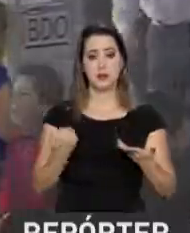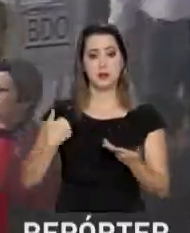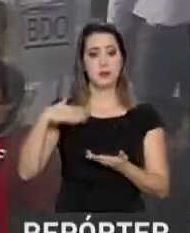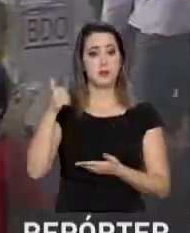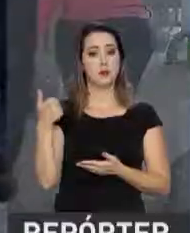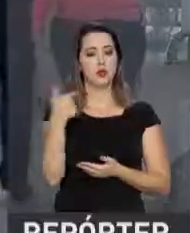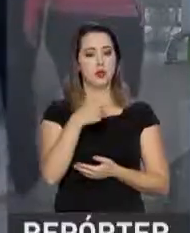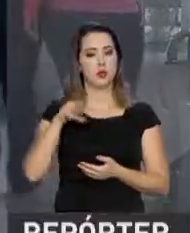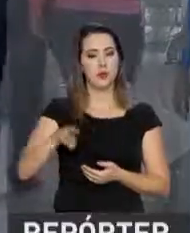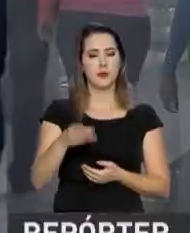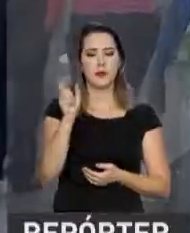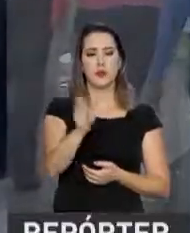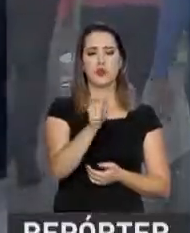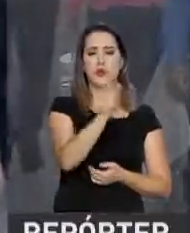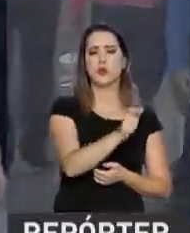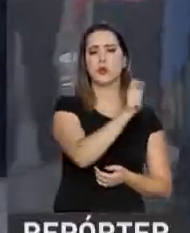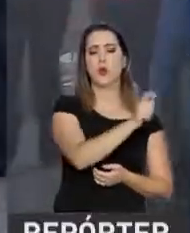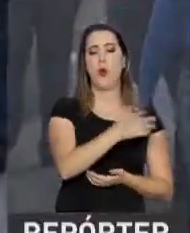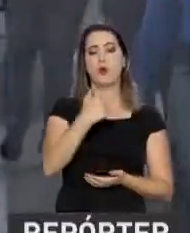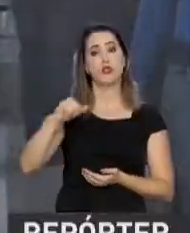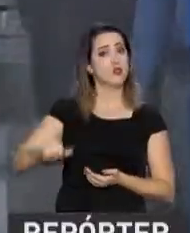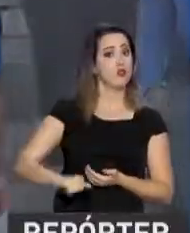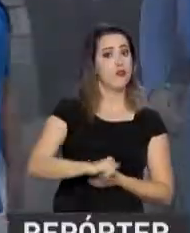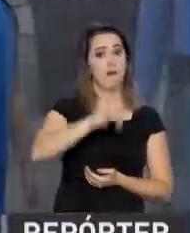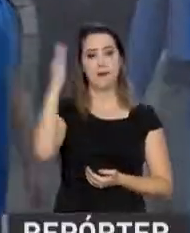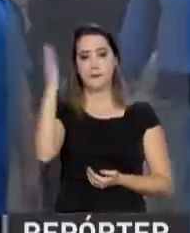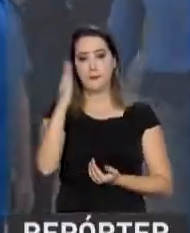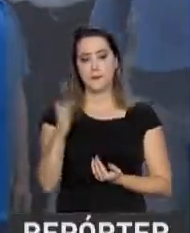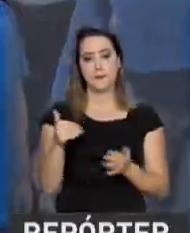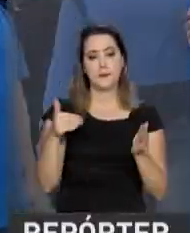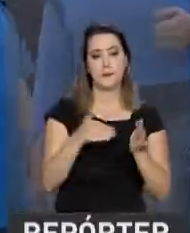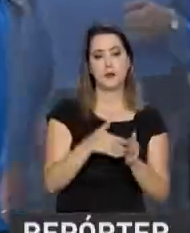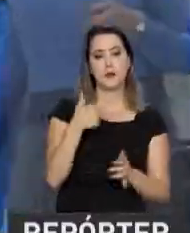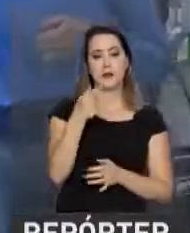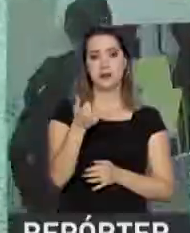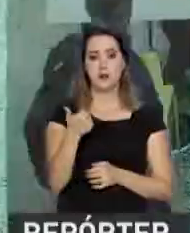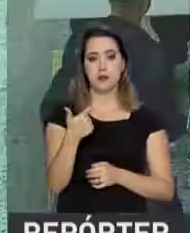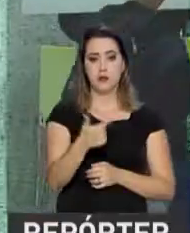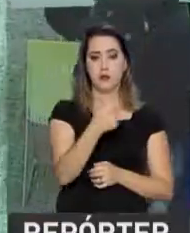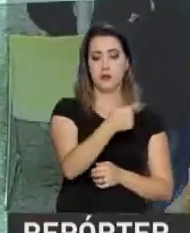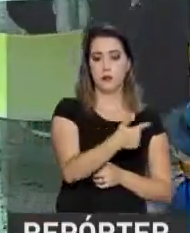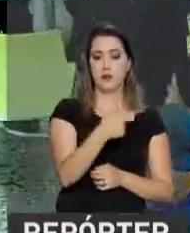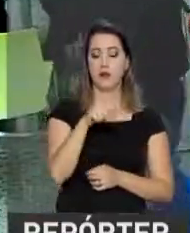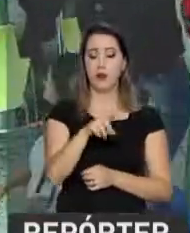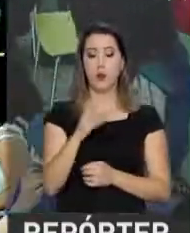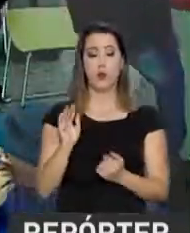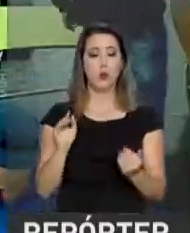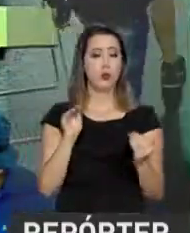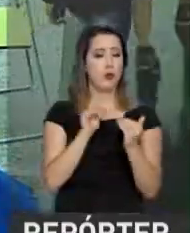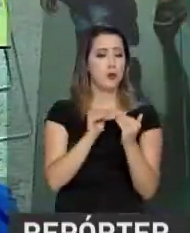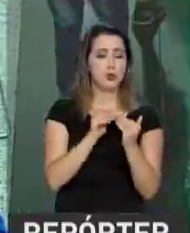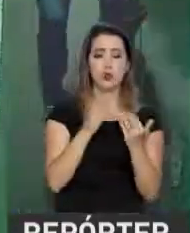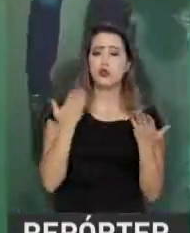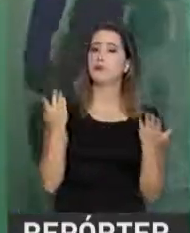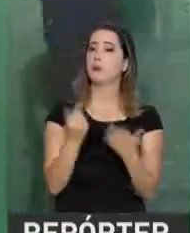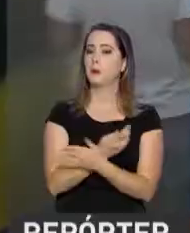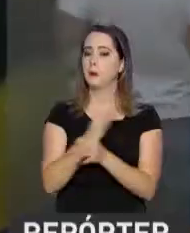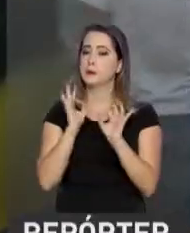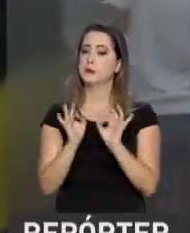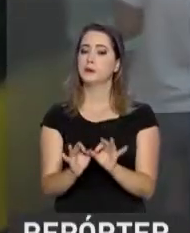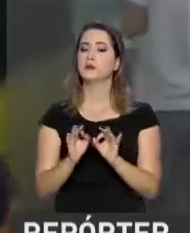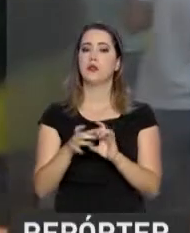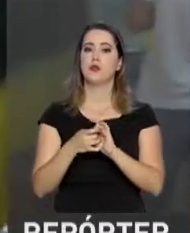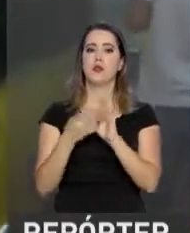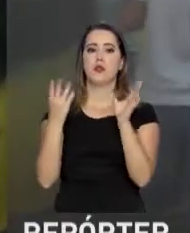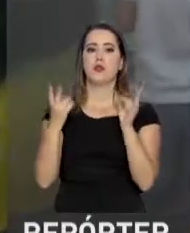12 milhões de turistas internacionais por ano até 2022. E uma das medidas para que isso ocorra é